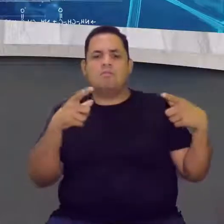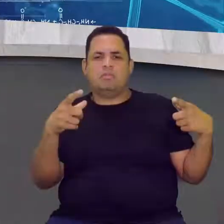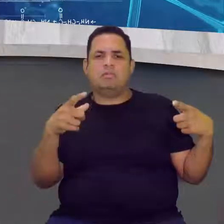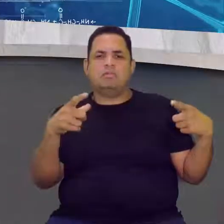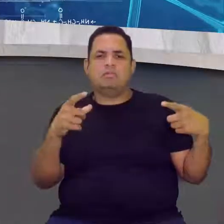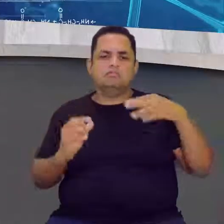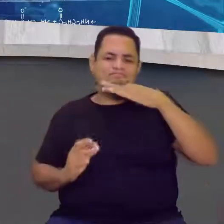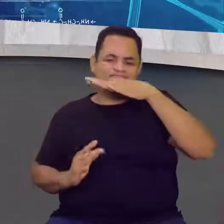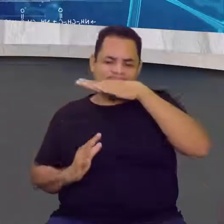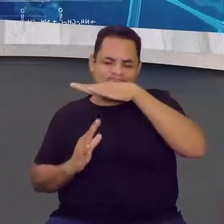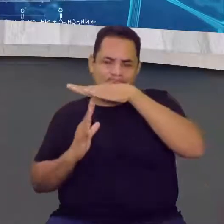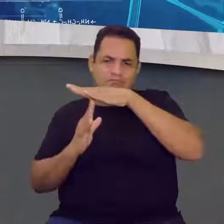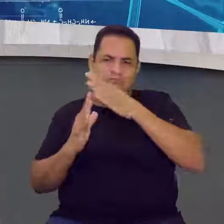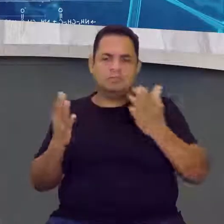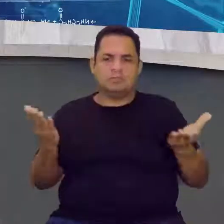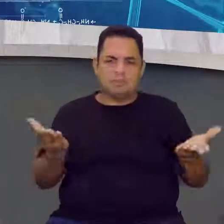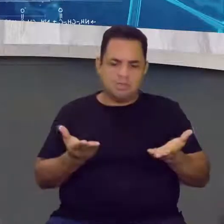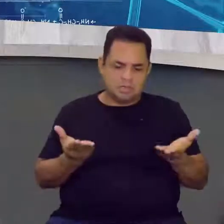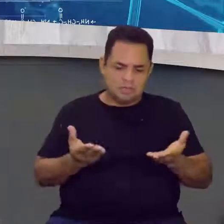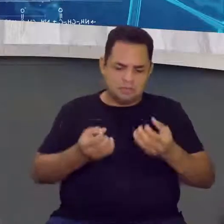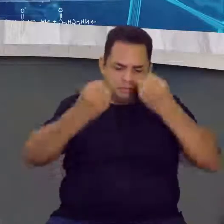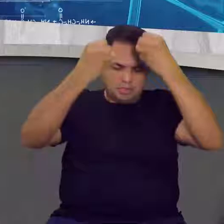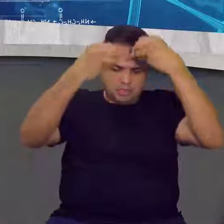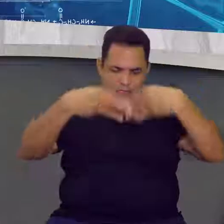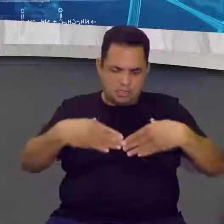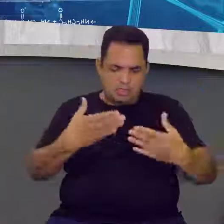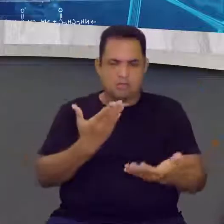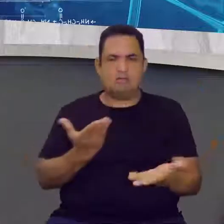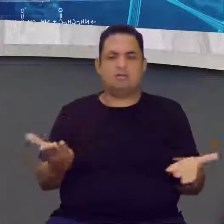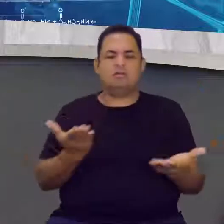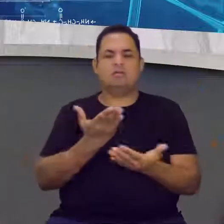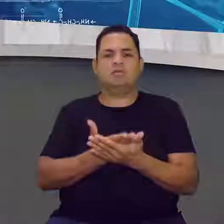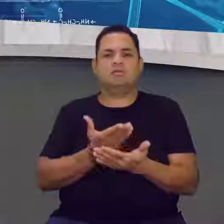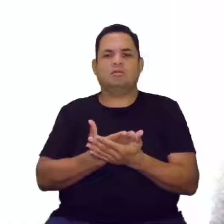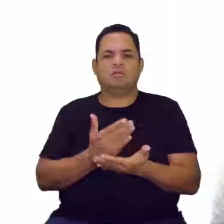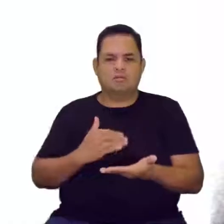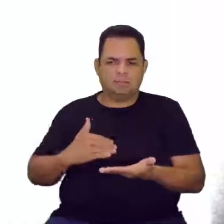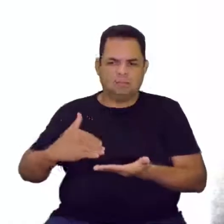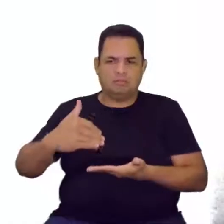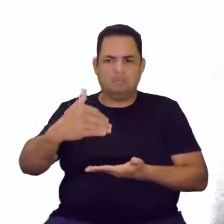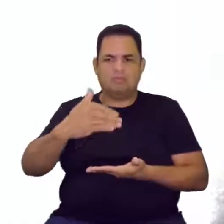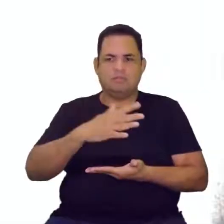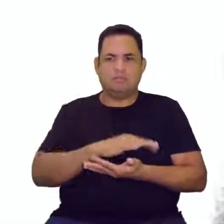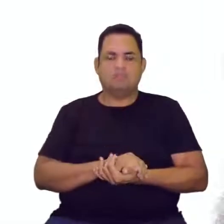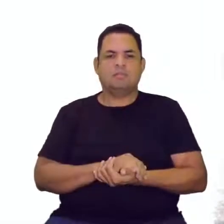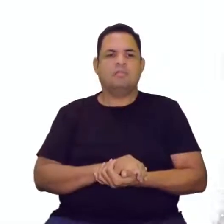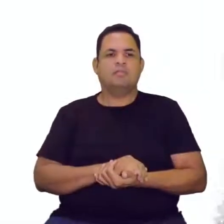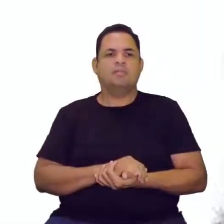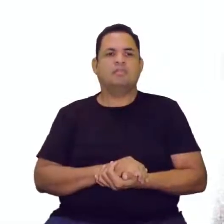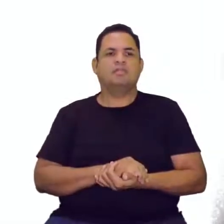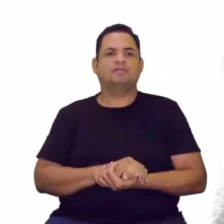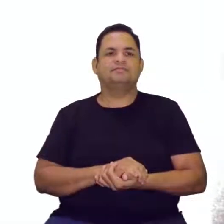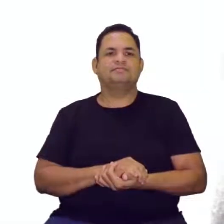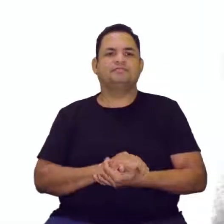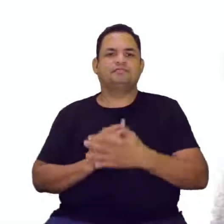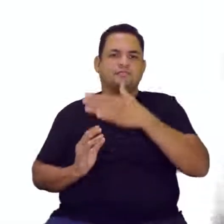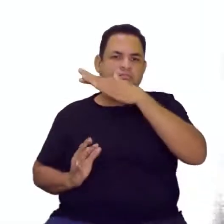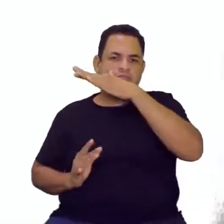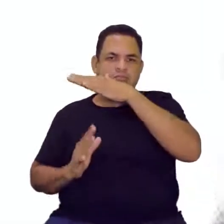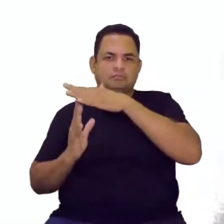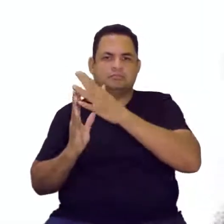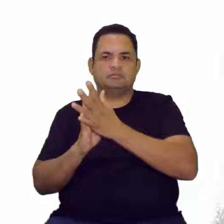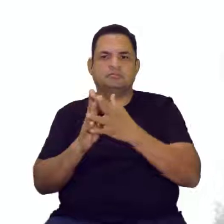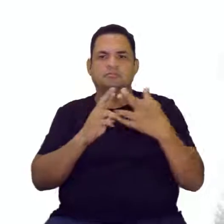estufa. E a gente vai falar sobre eles agora na nossa aula. Vamos lá para a gente ver. O efeito estufa